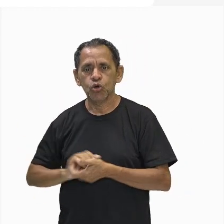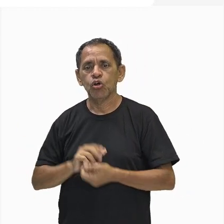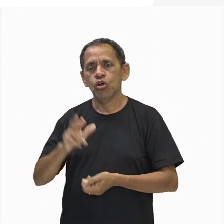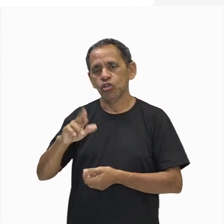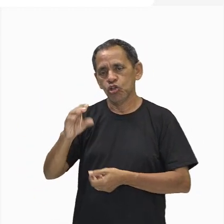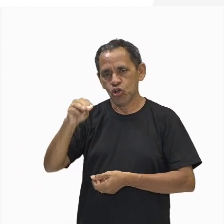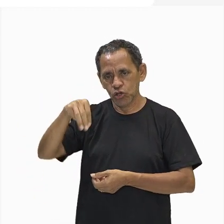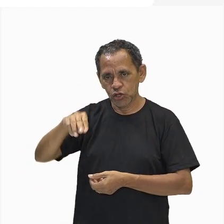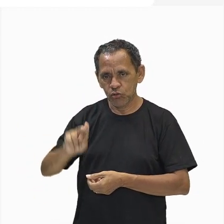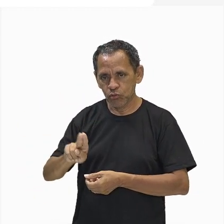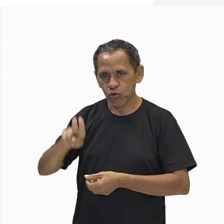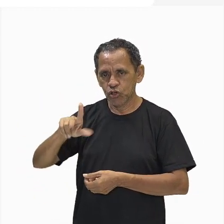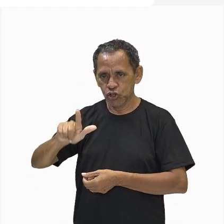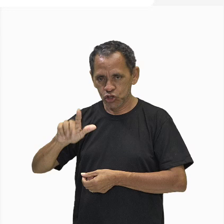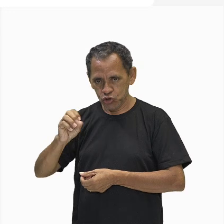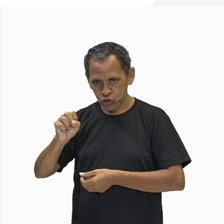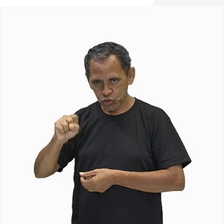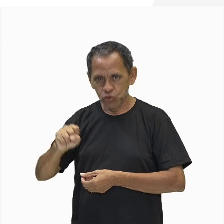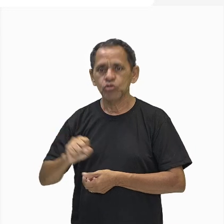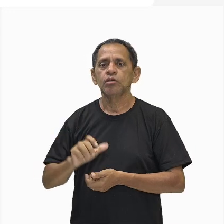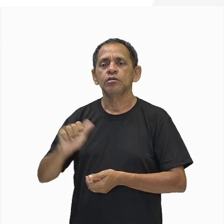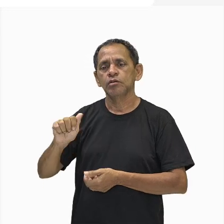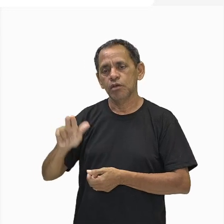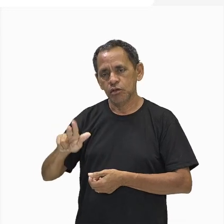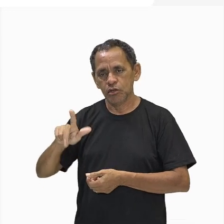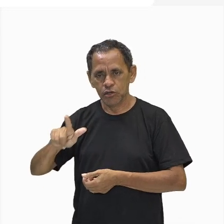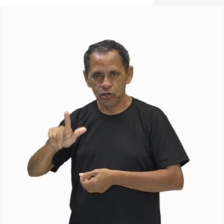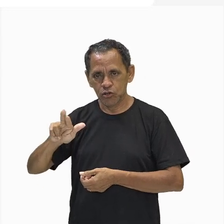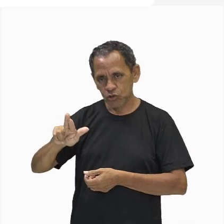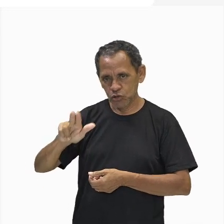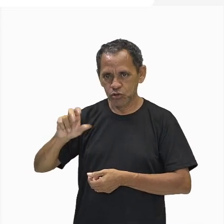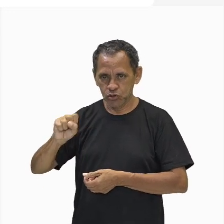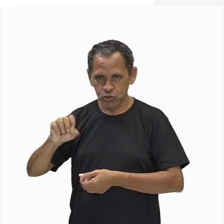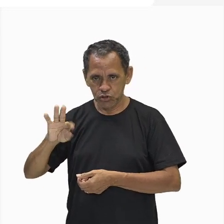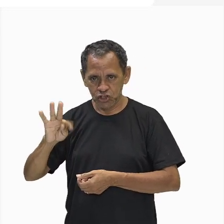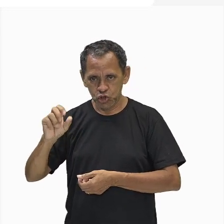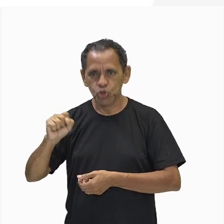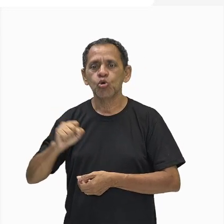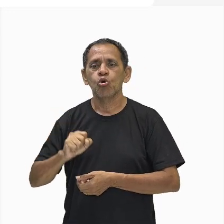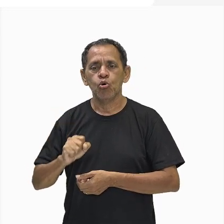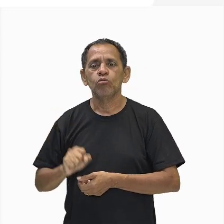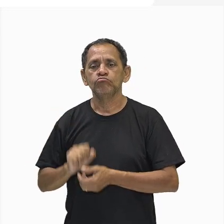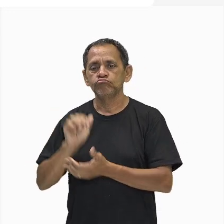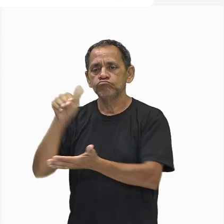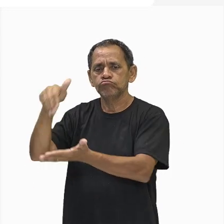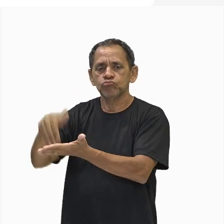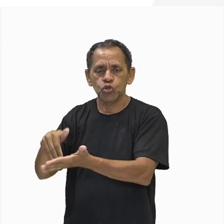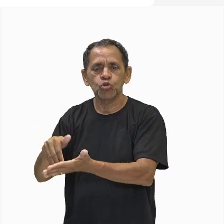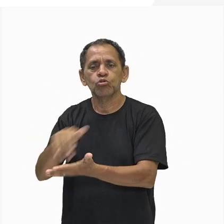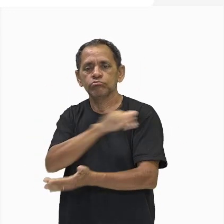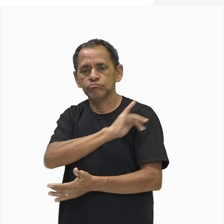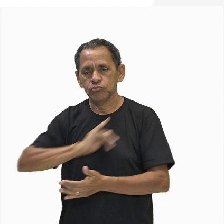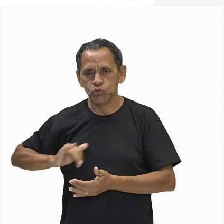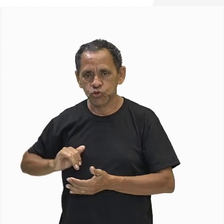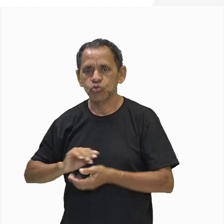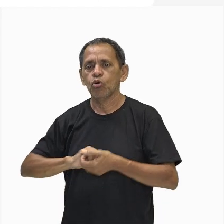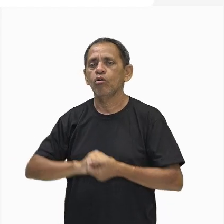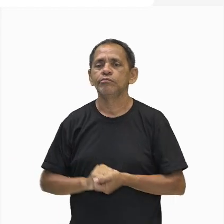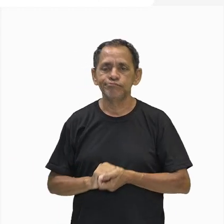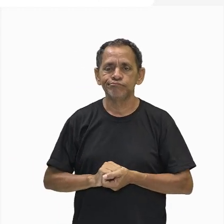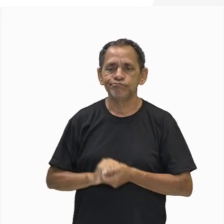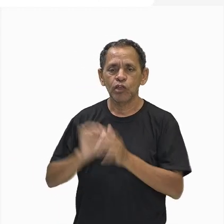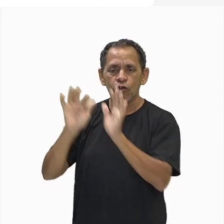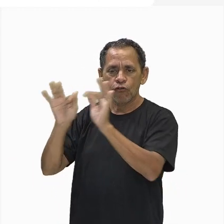Augustulus. Se vocês verem, a gente está falando da mesma pessoa, que é o último imperador, tá? Acontecia assim a queda do Império Romano do Ocidente,